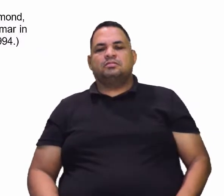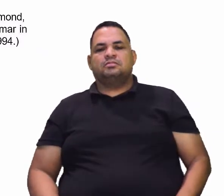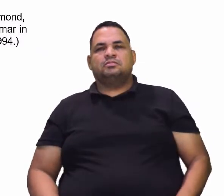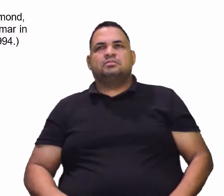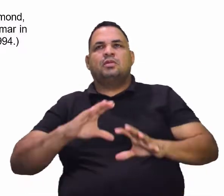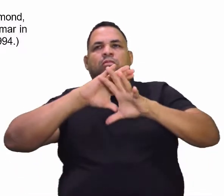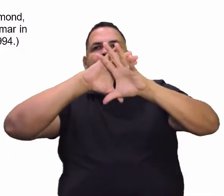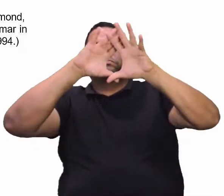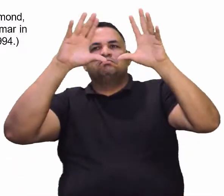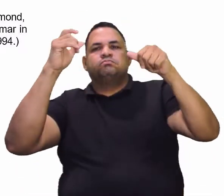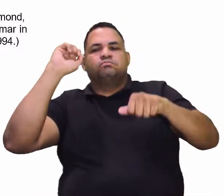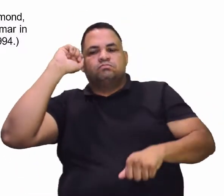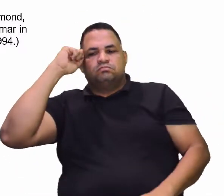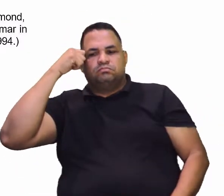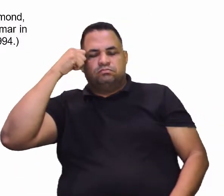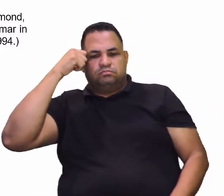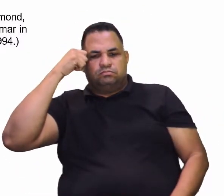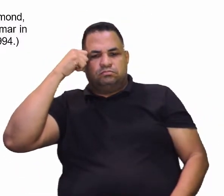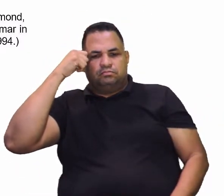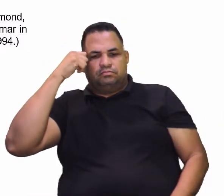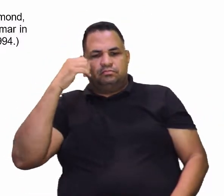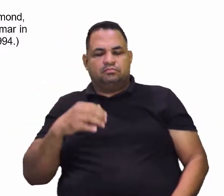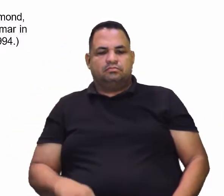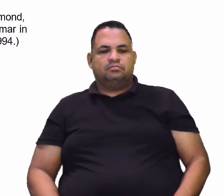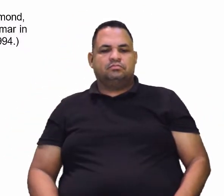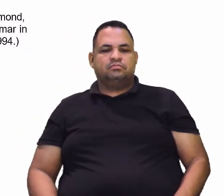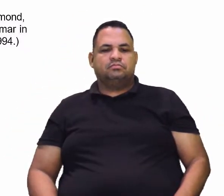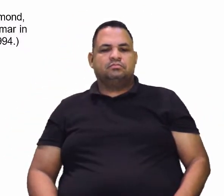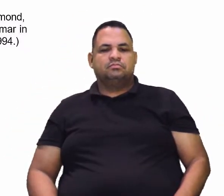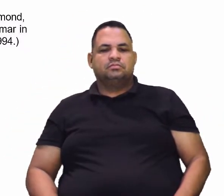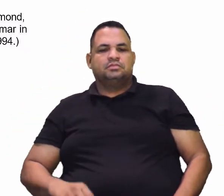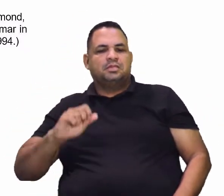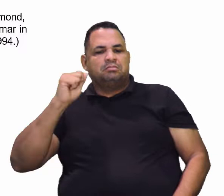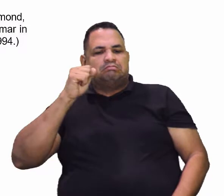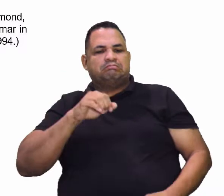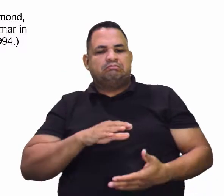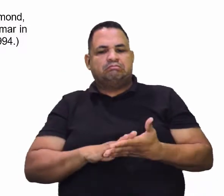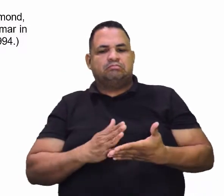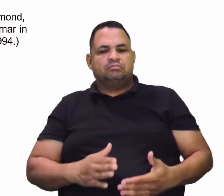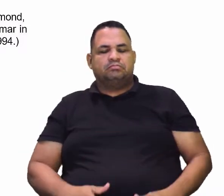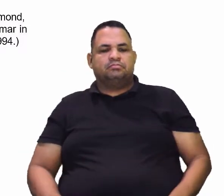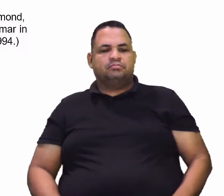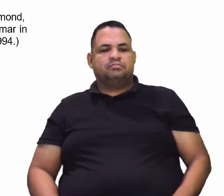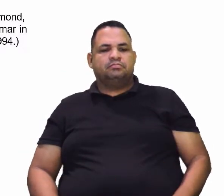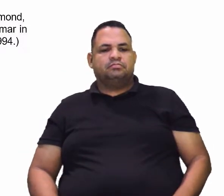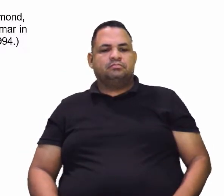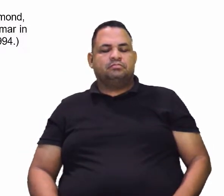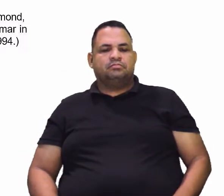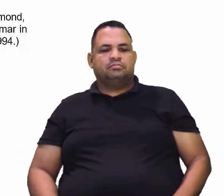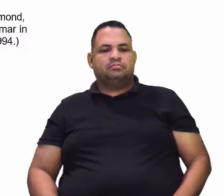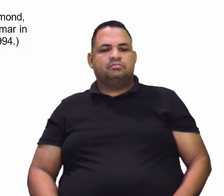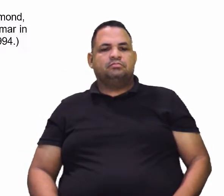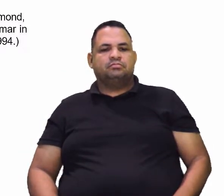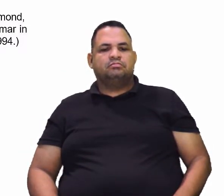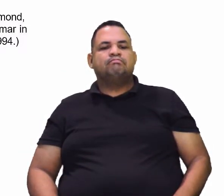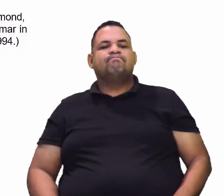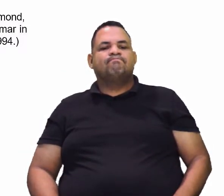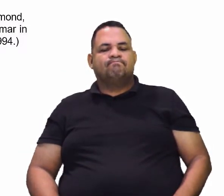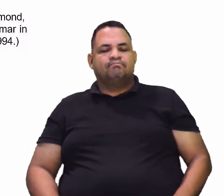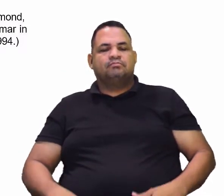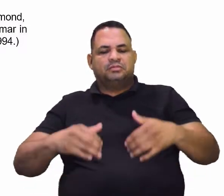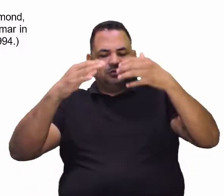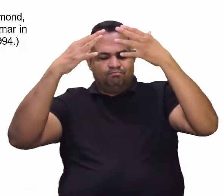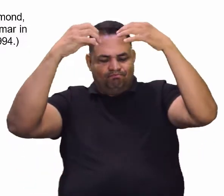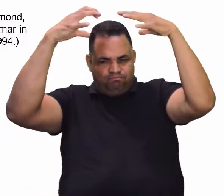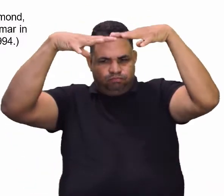As nuvens estão negras. It is going to, estão pretas, enfim. It is going to rain. Vai